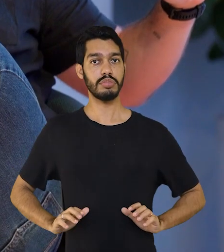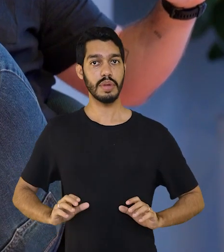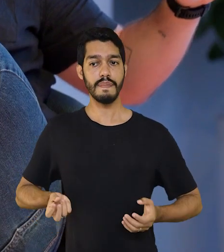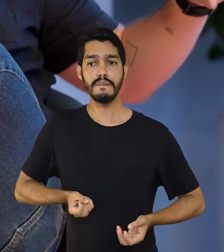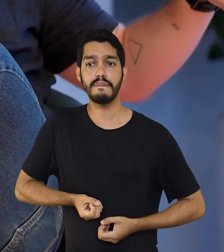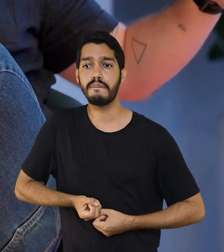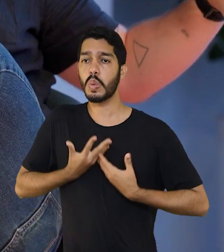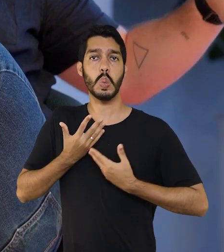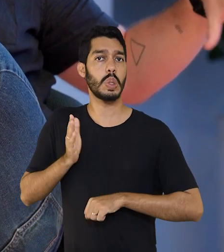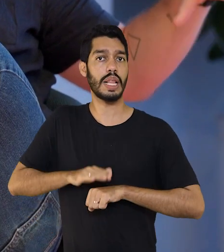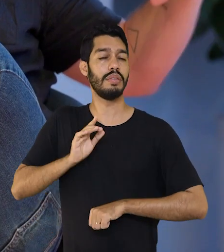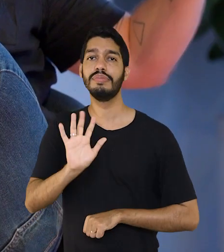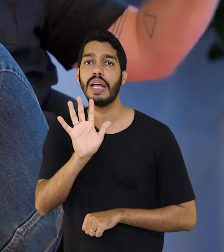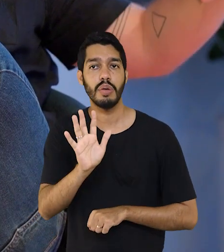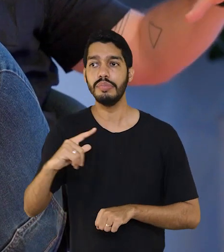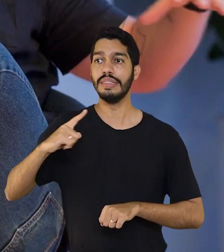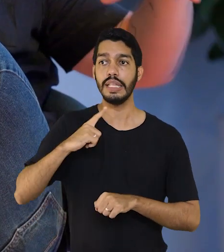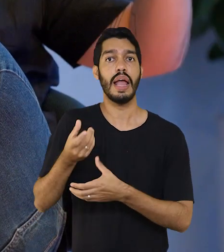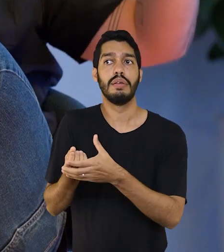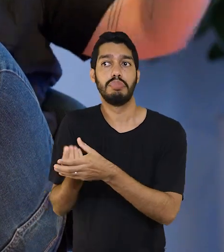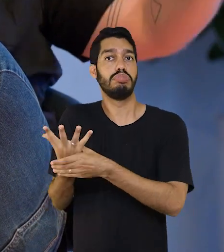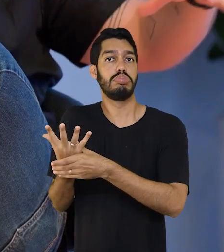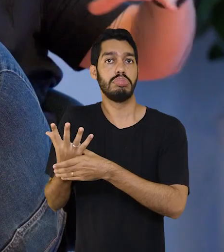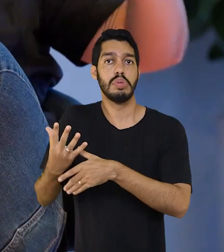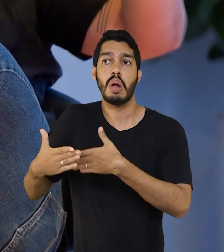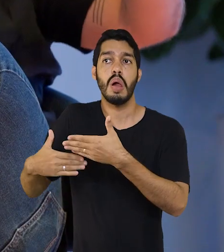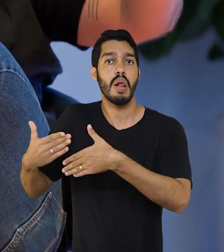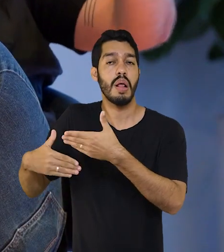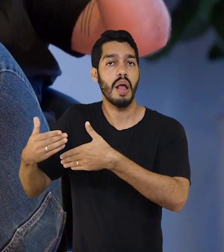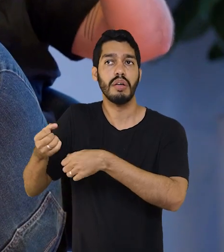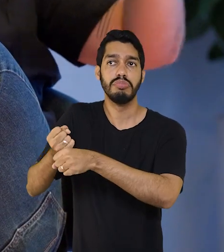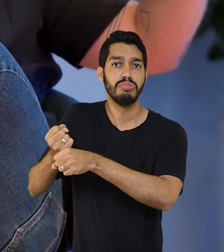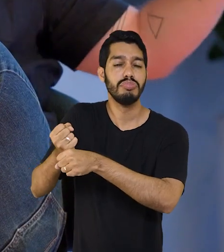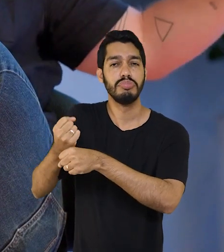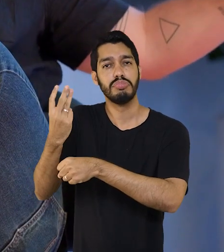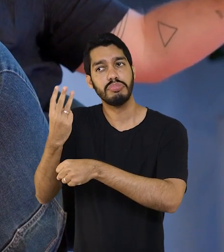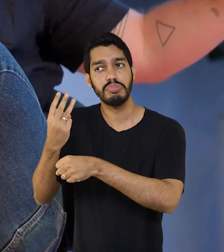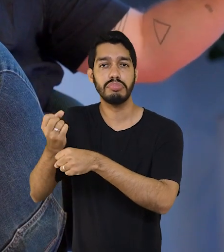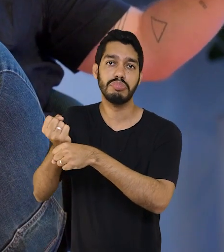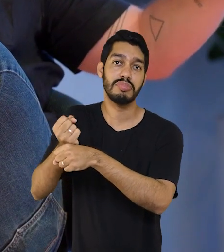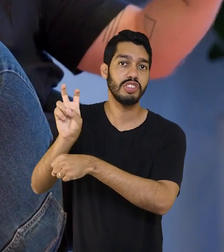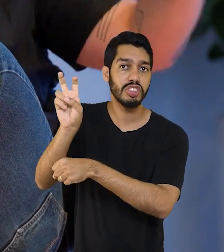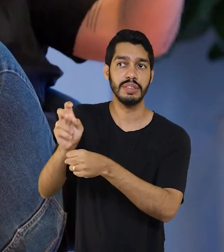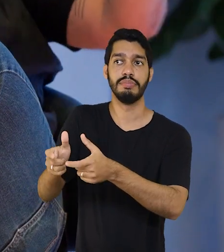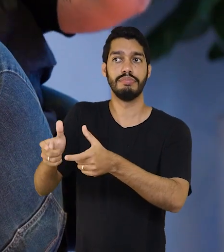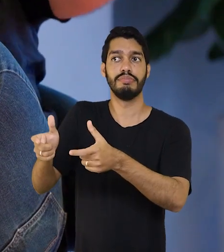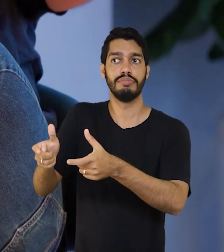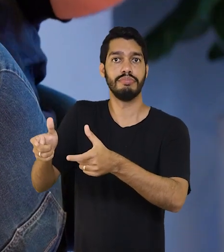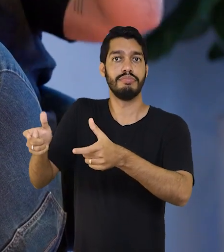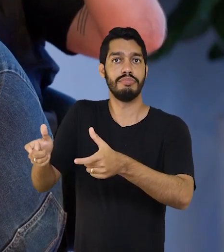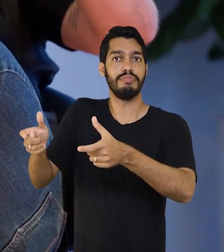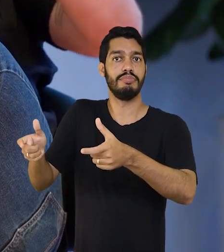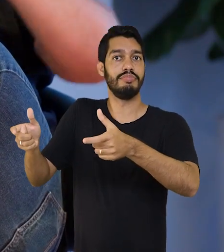efêmeros. Essas coisas que estão acontecendo na cultura e crescendo de forma relevante e consistente ao longo dos últimos 3, 5